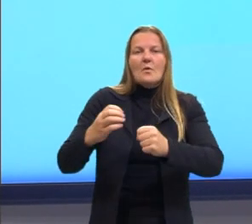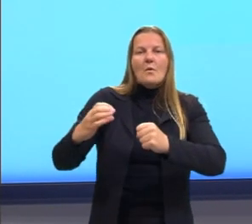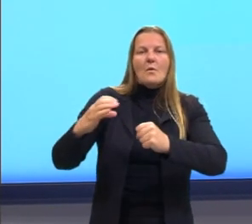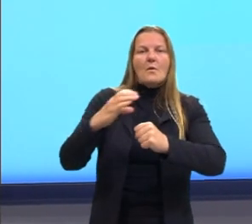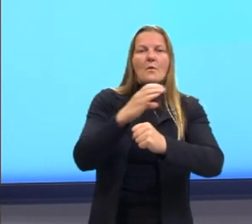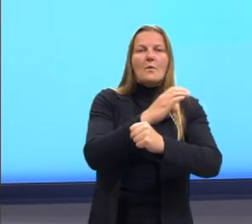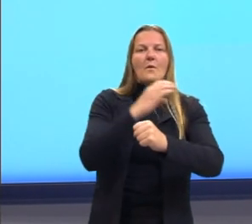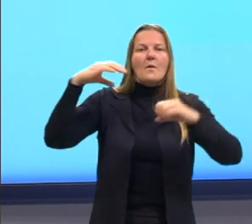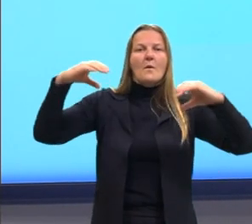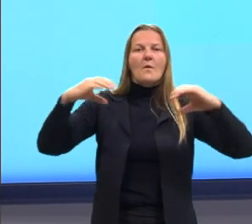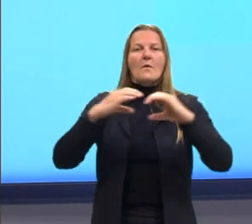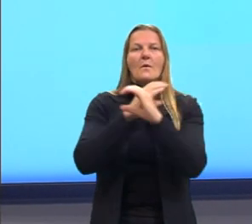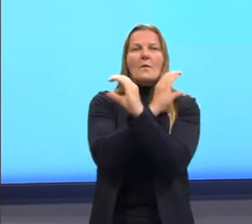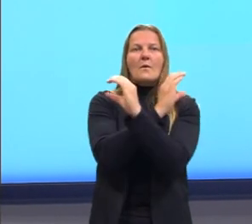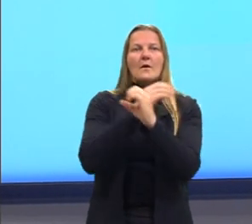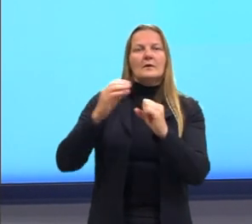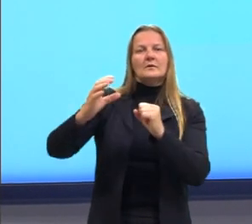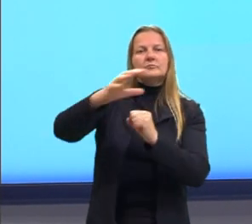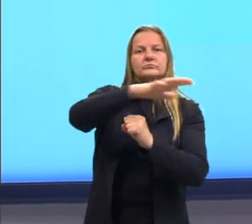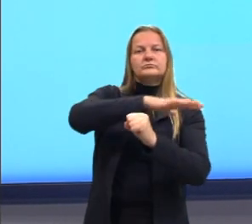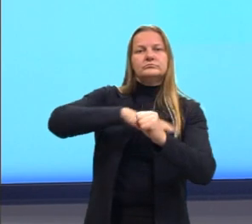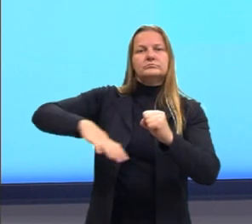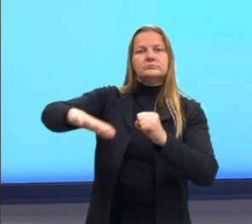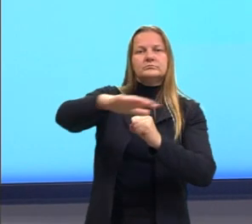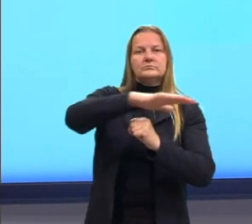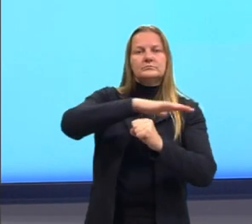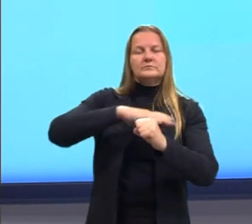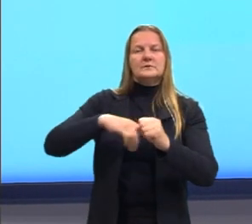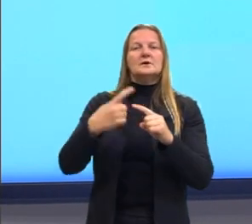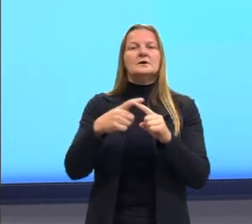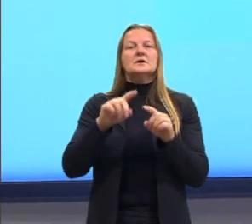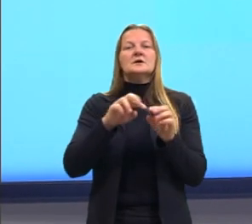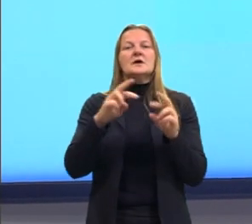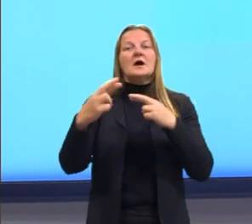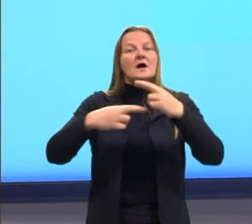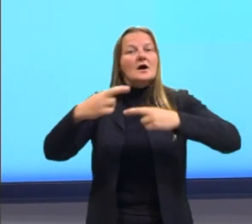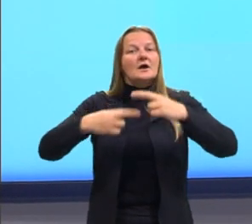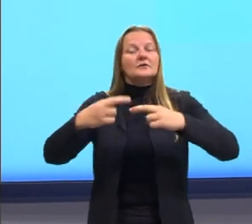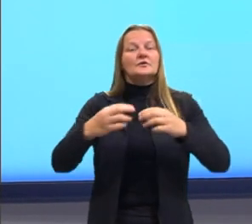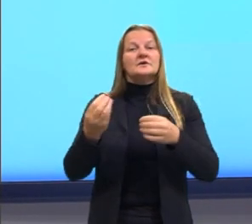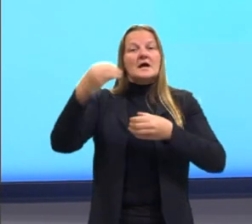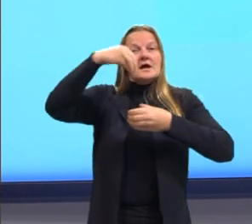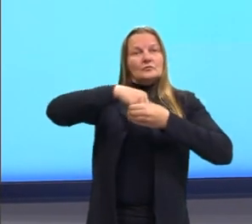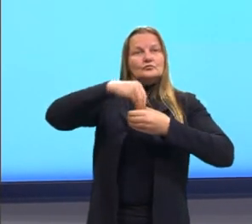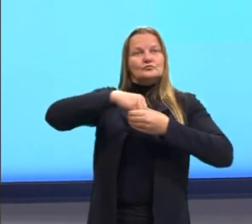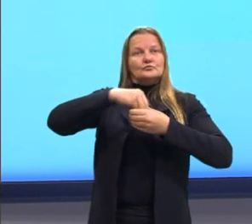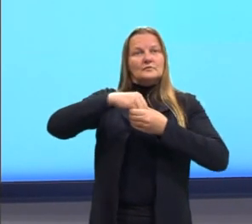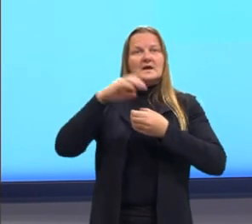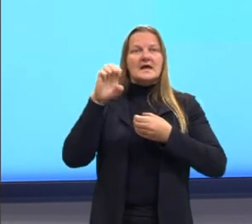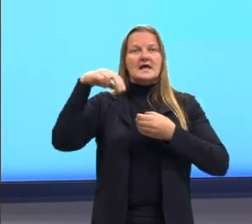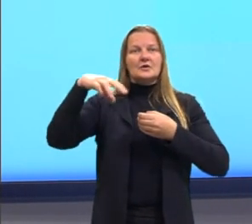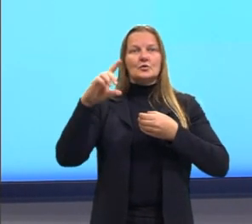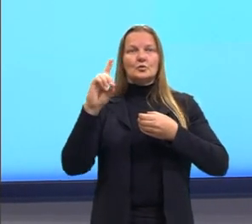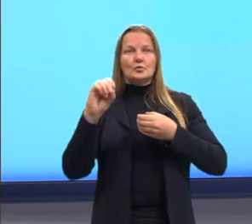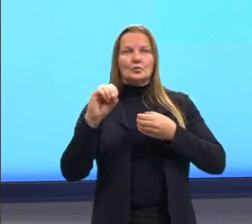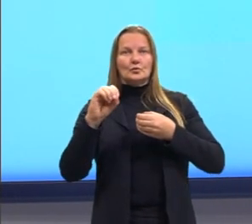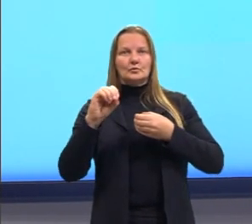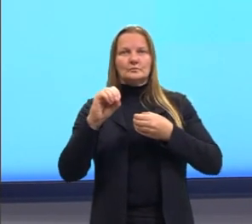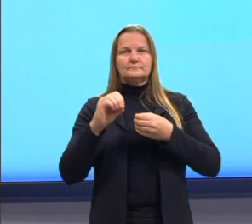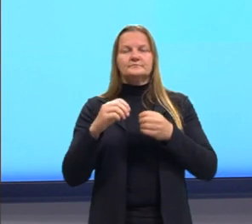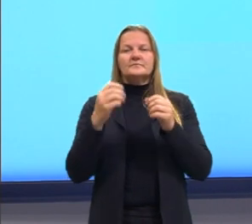ela libera calor na para o ambiente já as reações em endotérmicas aqui no